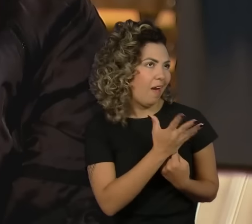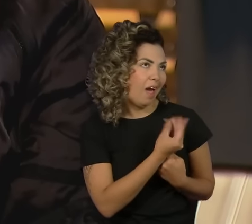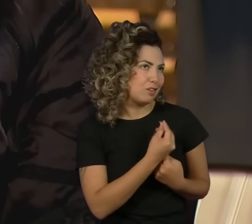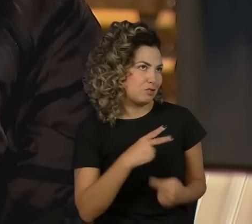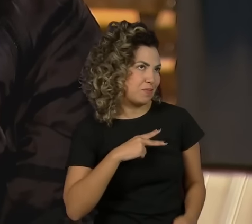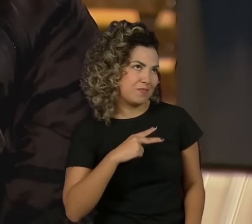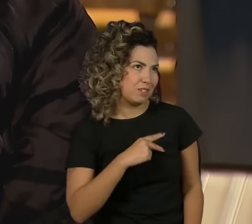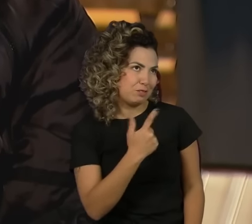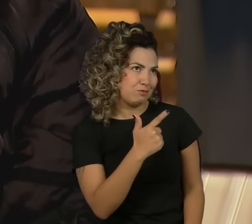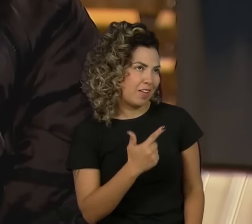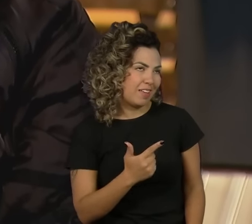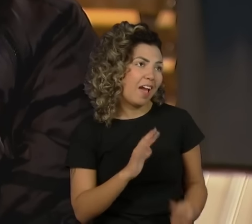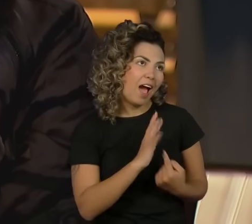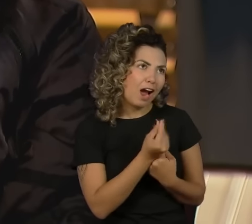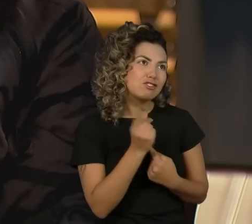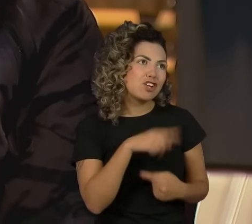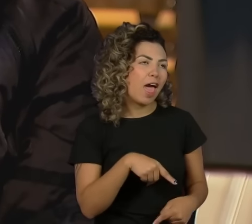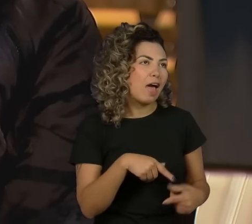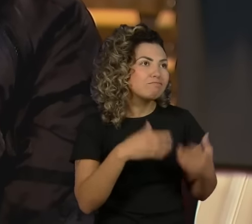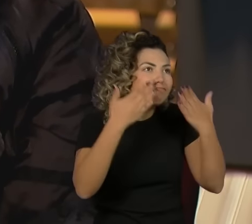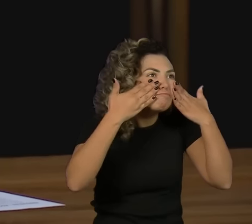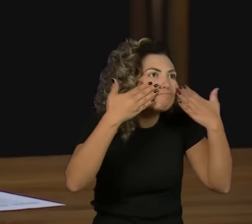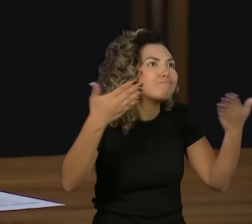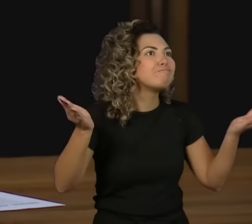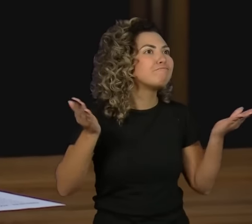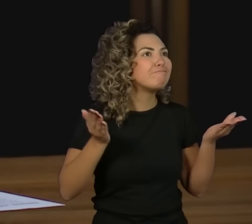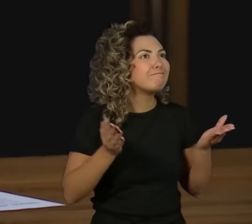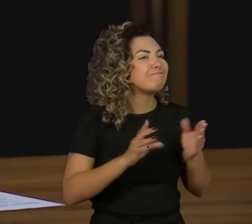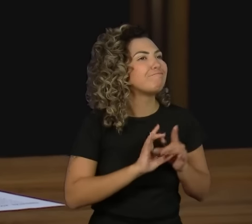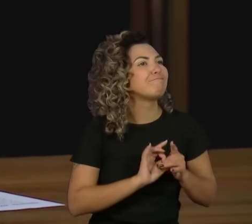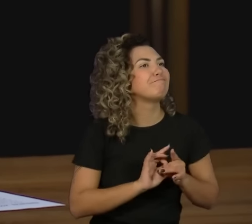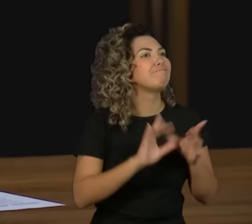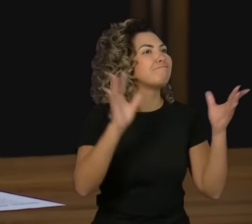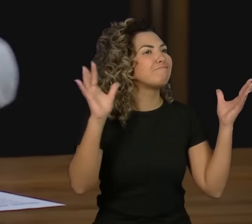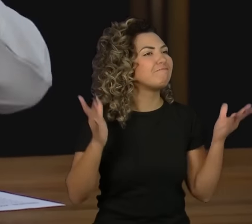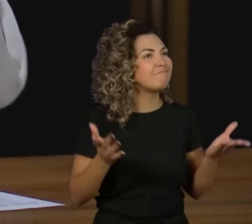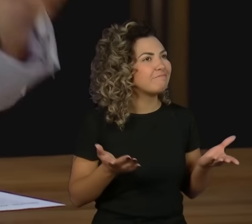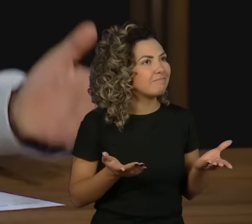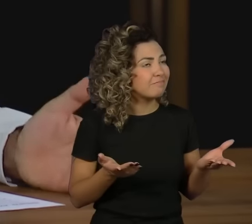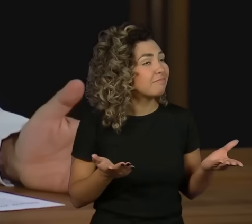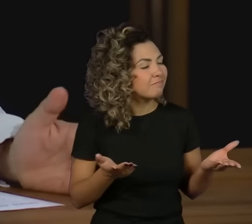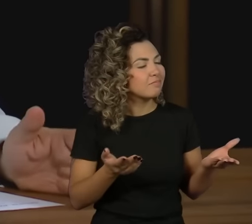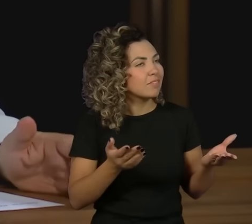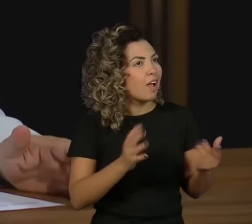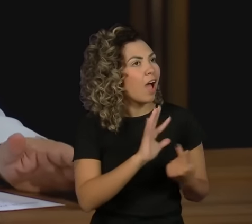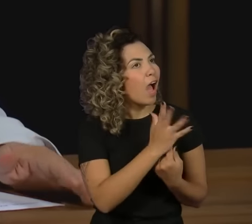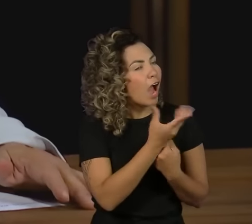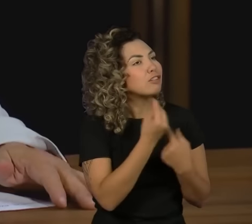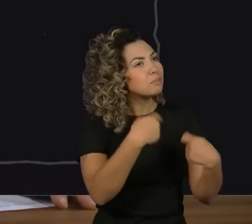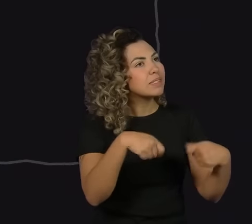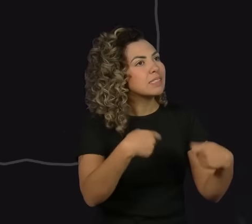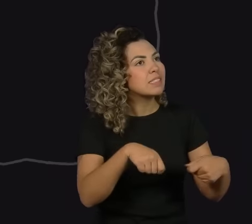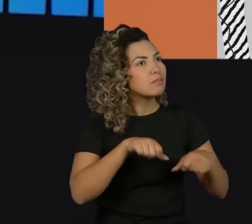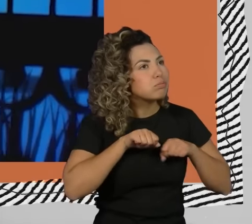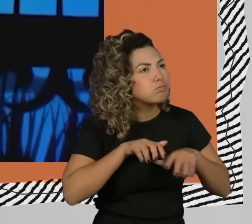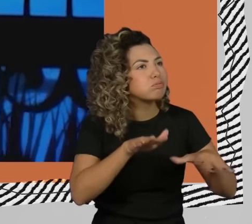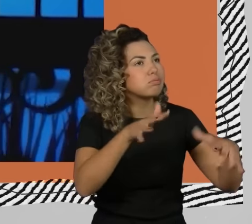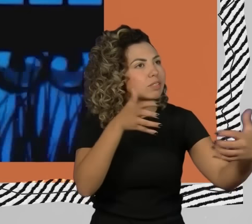Ela é jogada ao vento, né? Ela tem que chegar nas pessoas. Pois né?